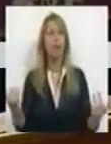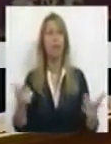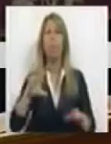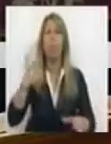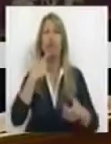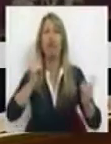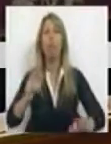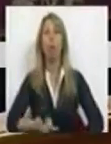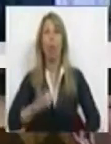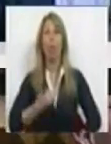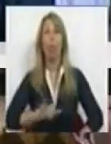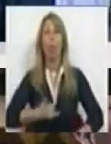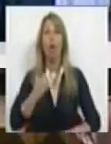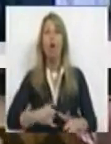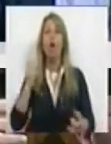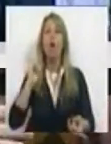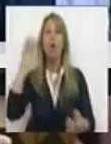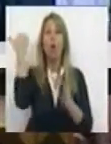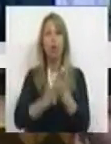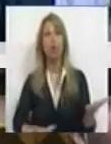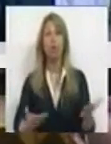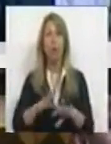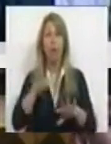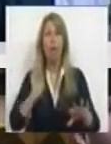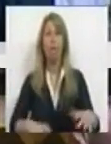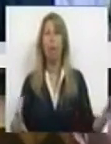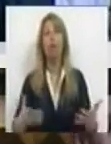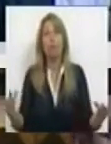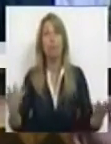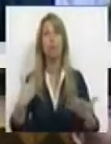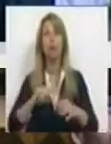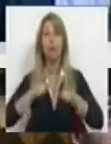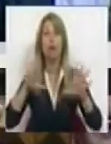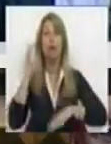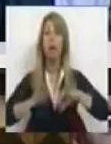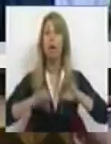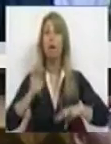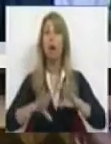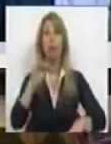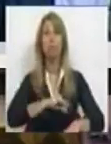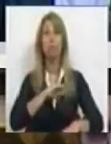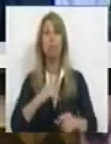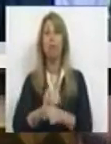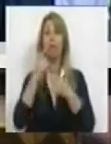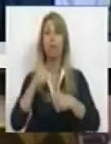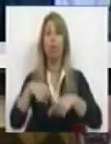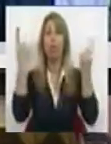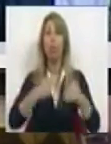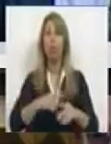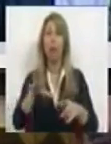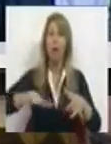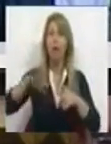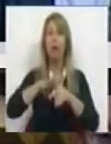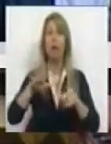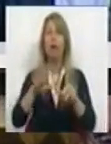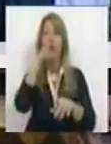constitucional. Pois, claro, estavam em causa os salários da função pública, estava em causa o Estado Social, estava em causa as